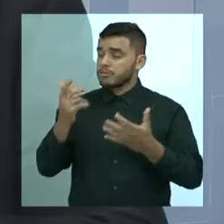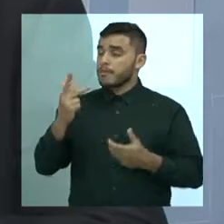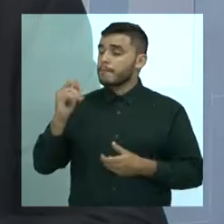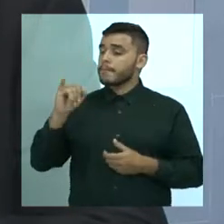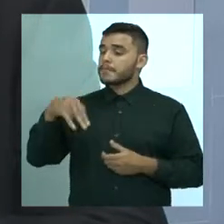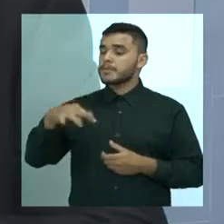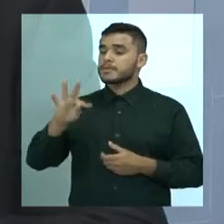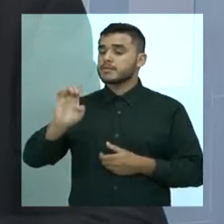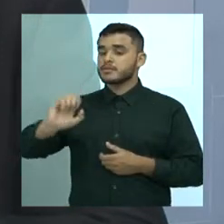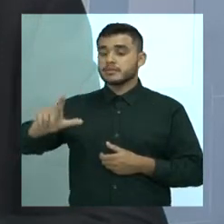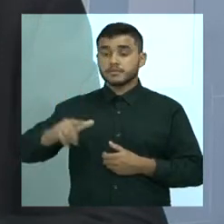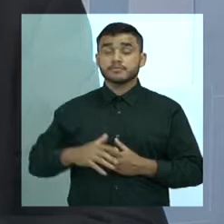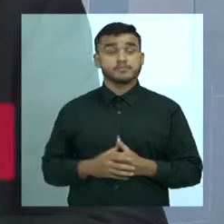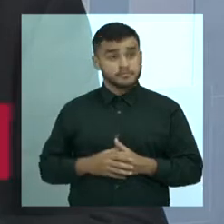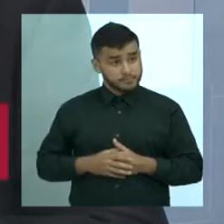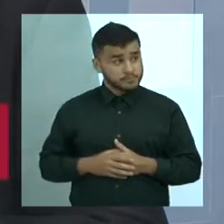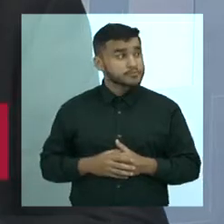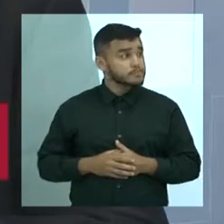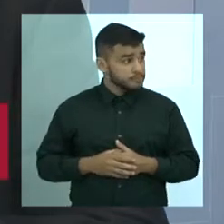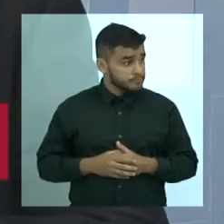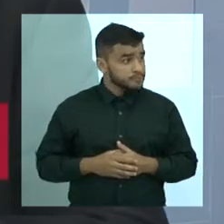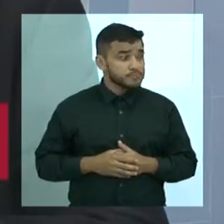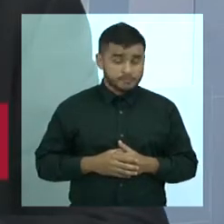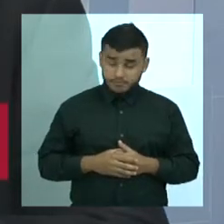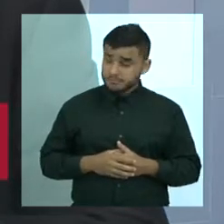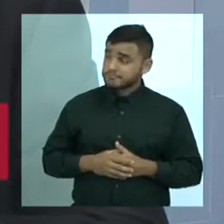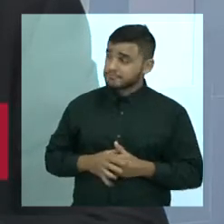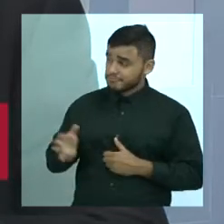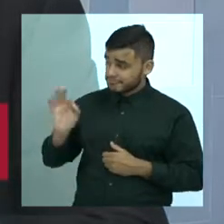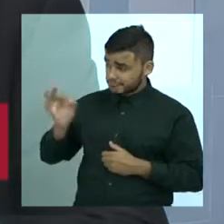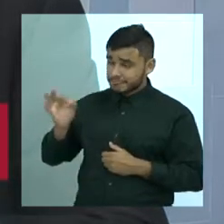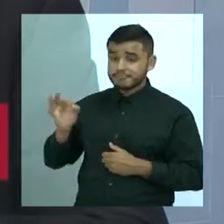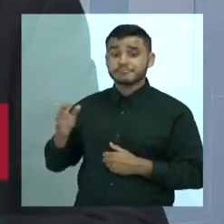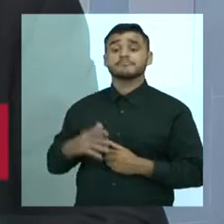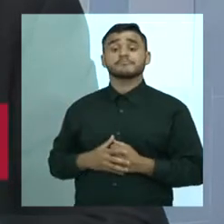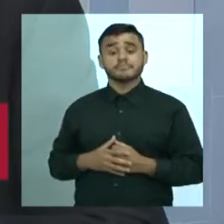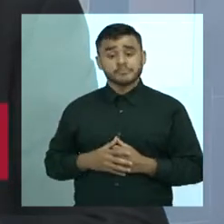E isso, na minha avaliação, causou um processo de